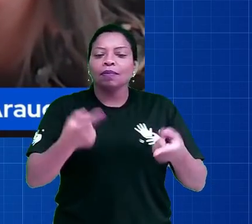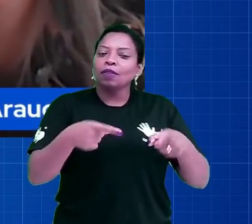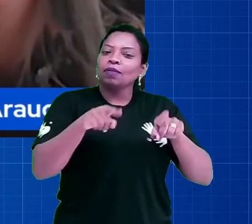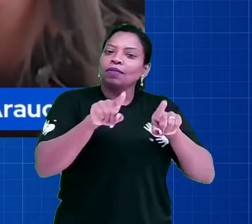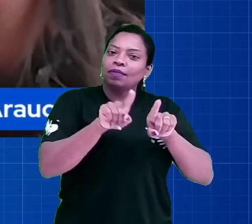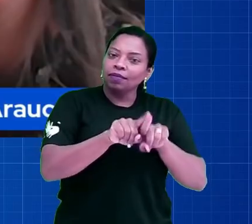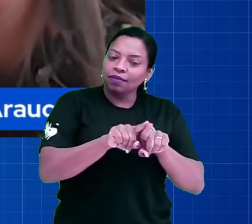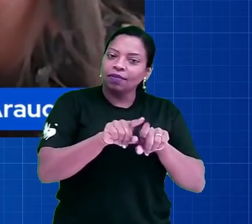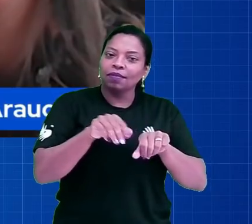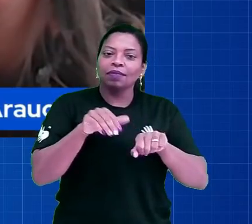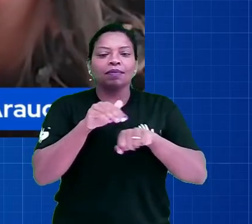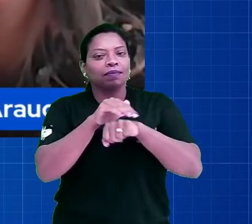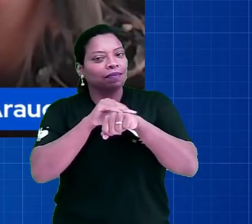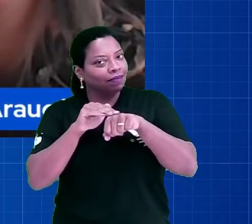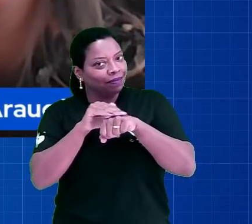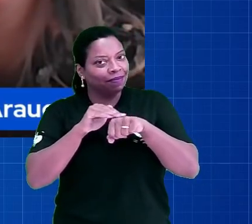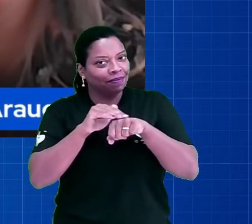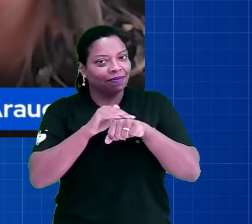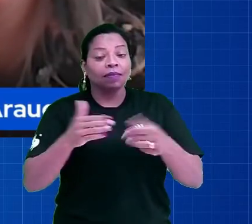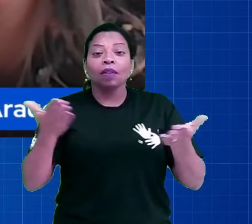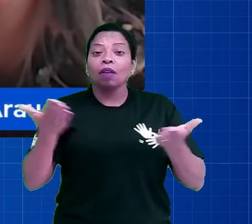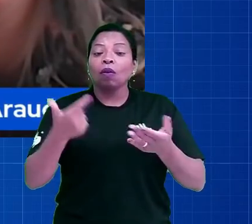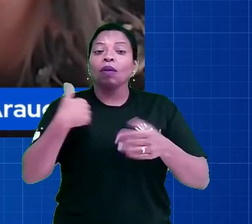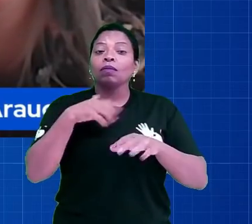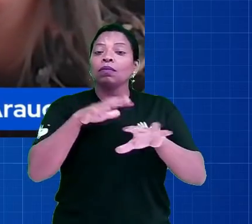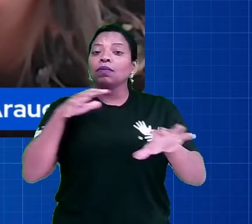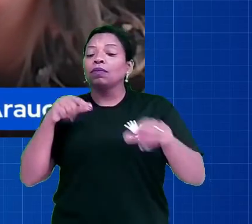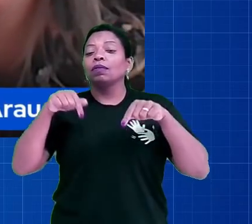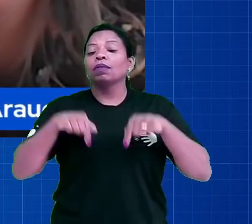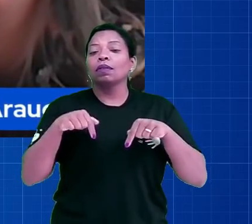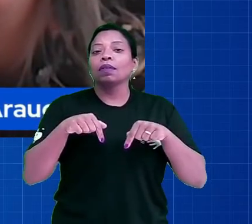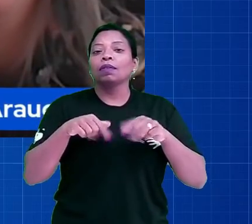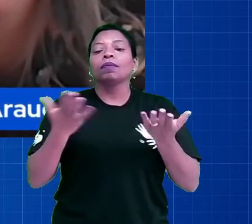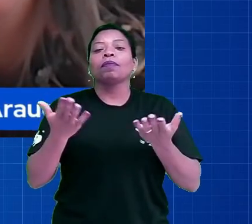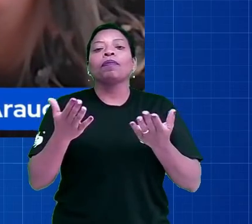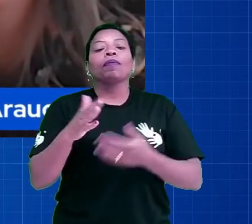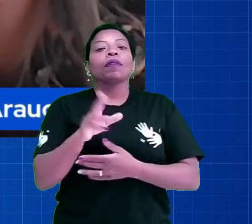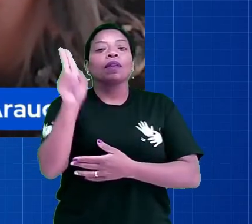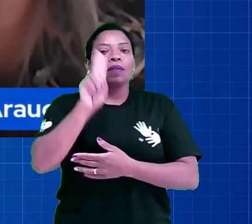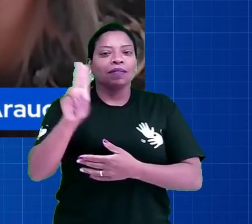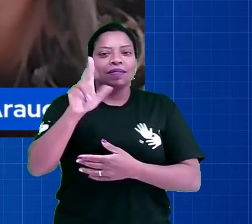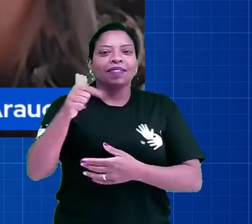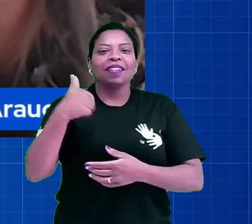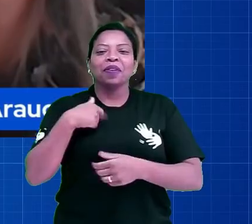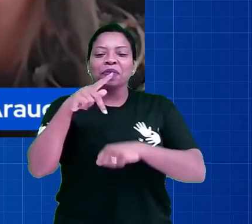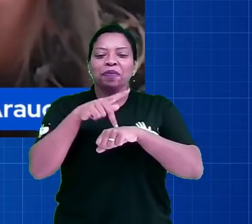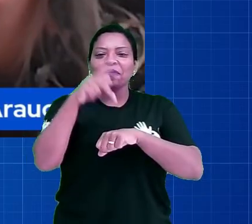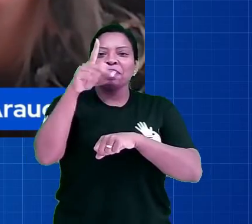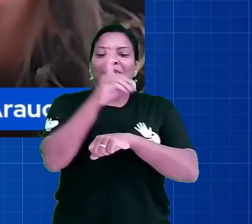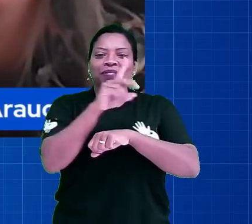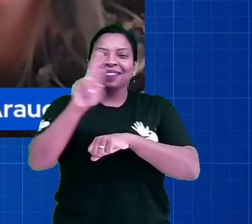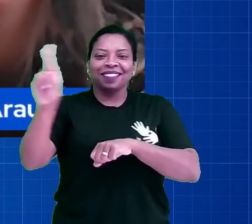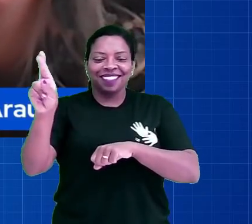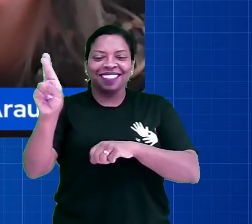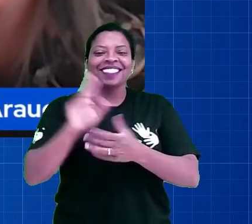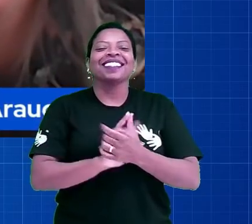conversar. Nesse momento, eu estou afastada da universidade, fazendo o meu pós-doutorado, então eu dou umas fugidas, né, que são como